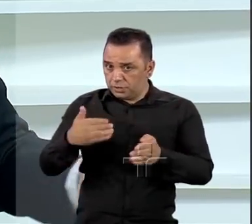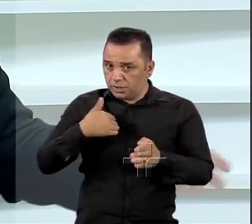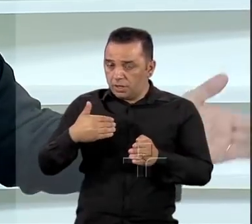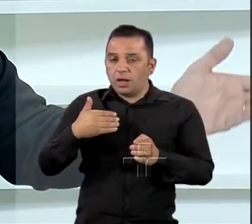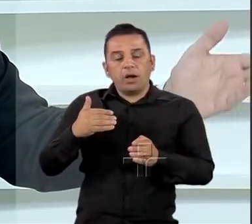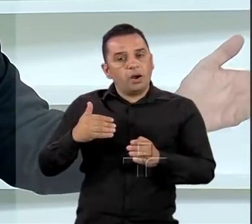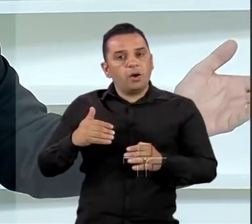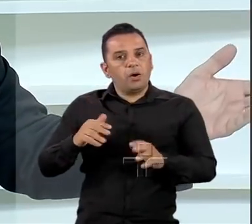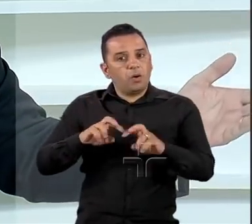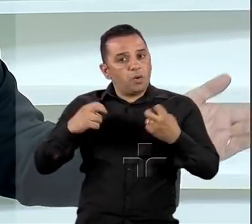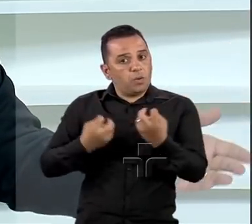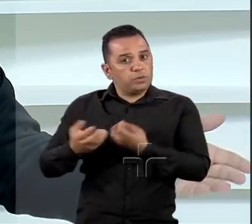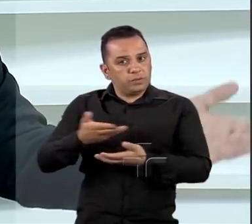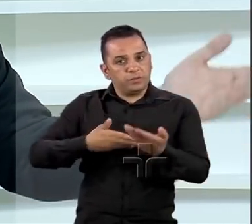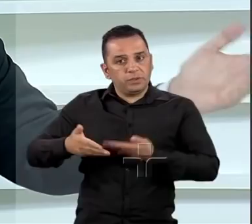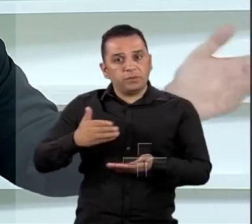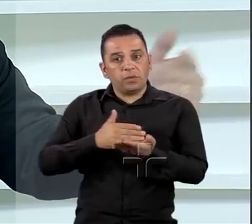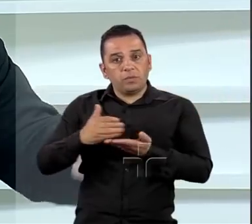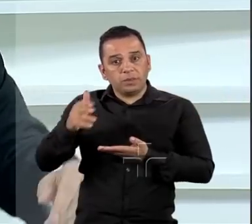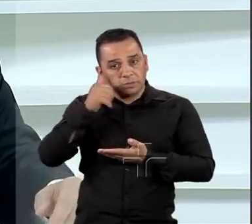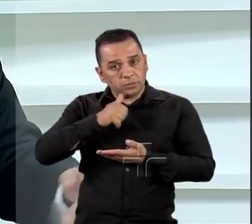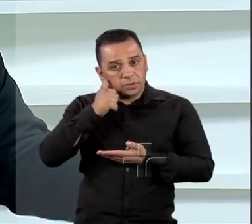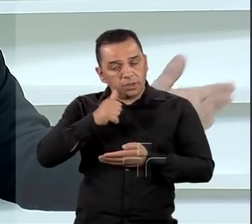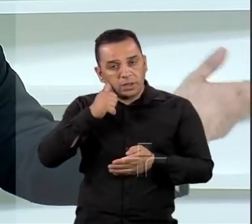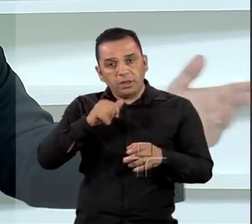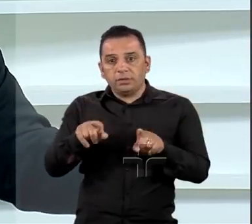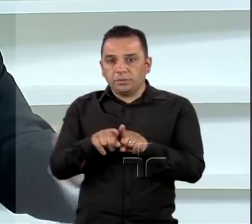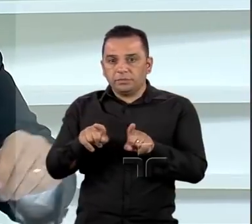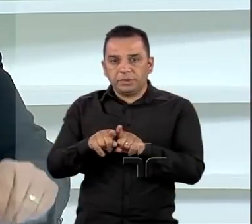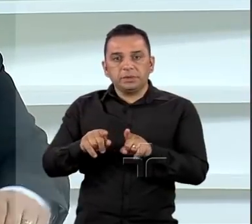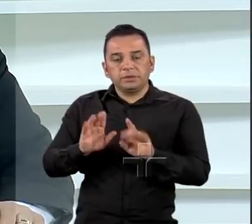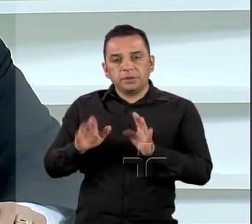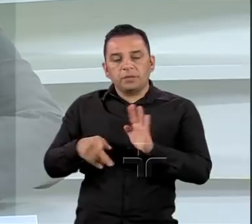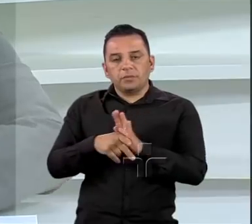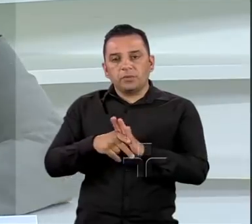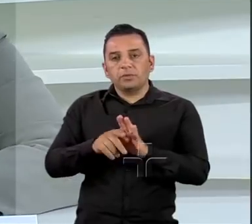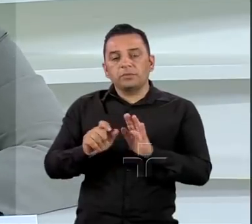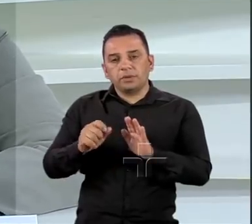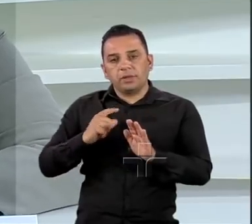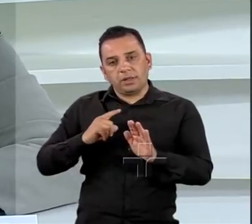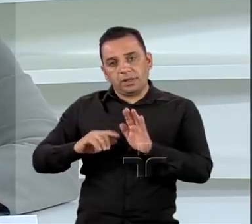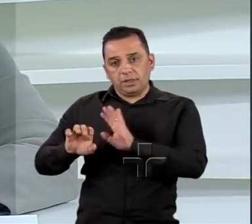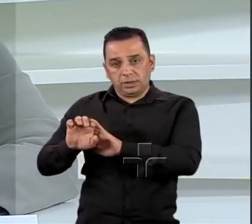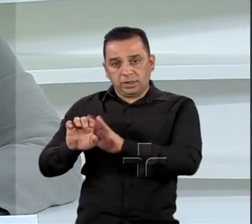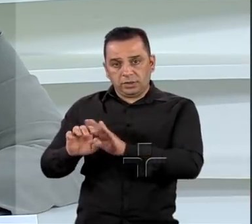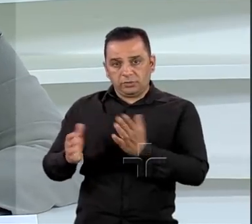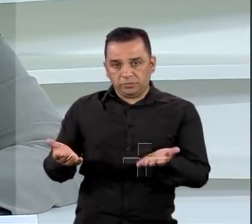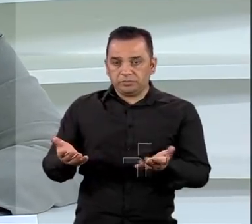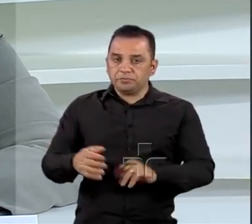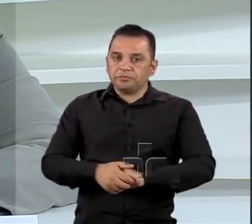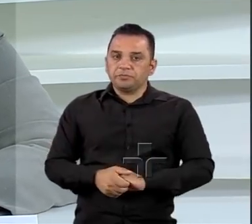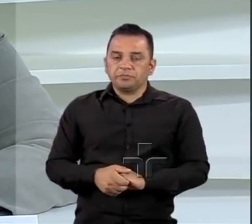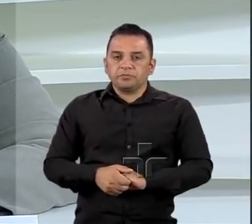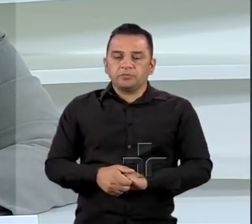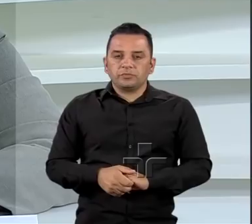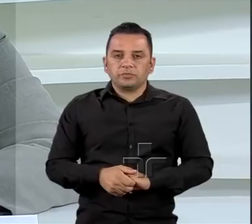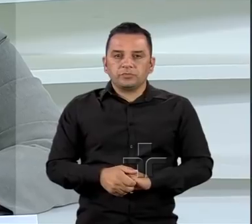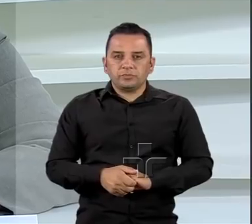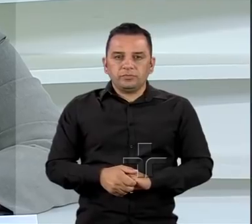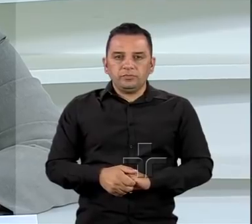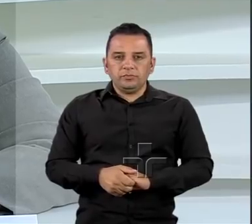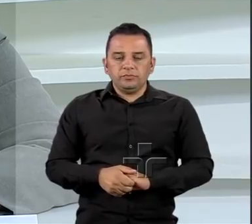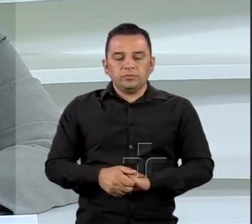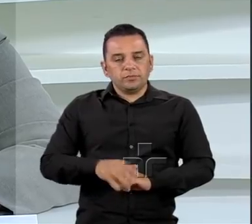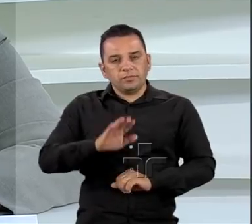Viva, pelas mulheres e também pelo meu lado esquerdo. Vamos lá, Márcia. Muito obrigada. Boa noite àqueles